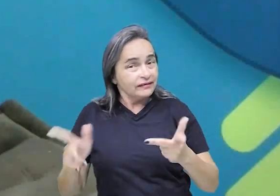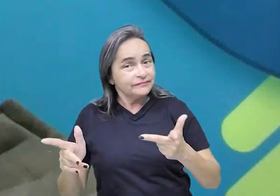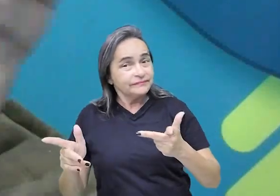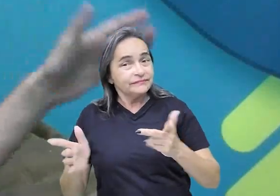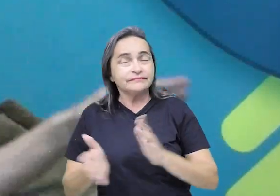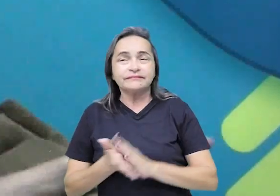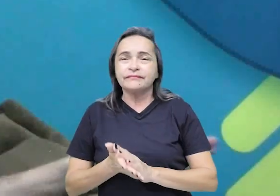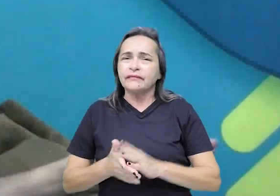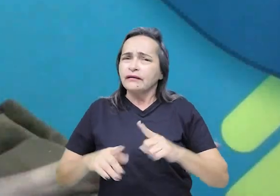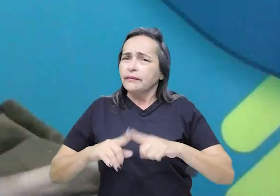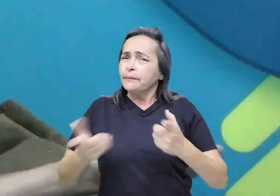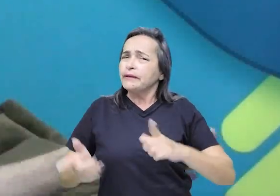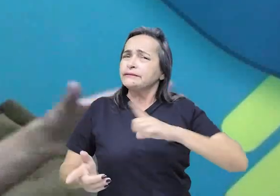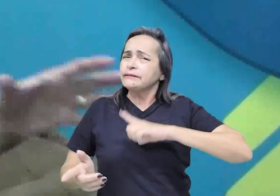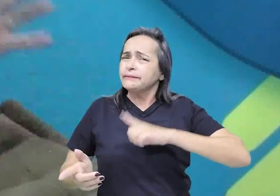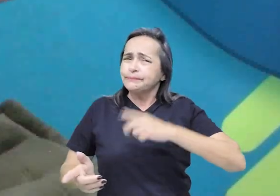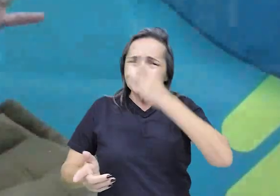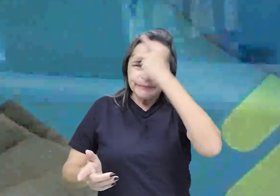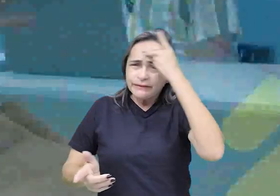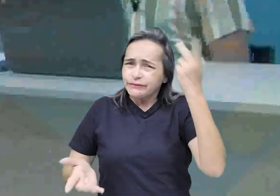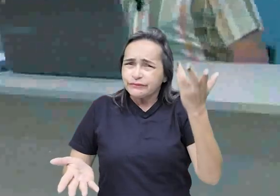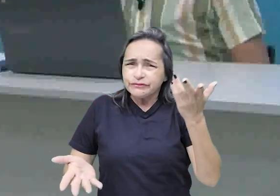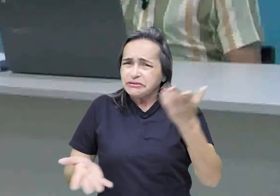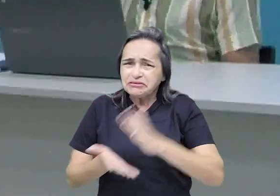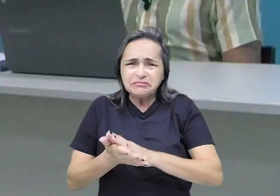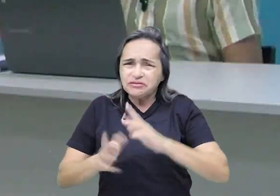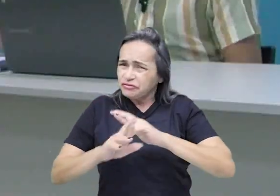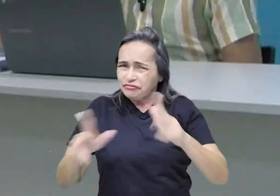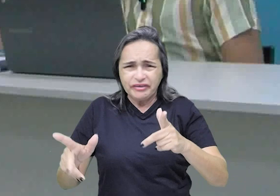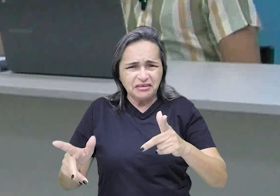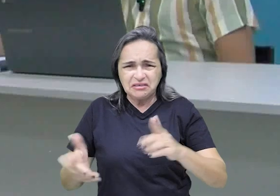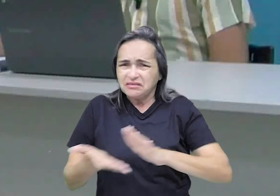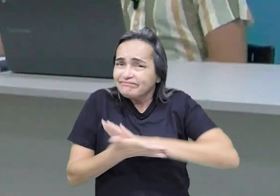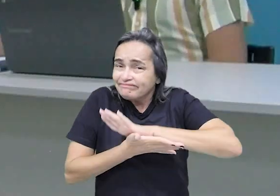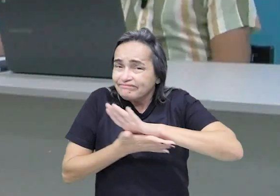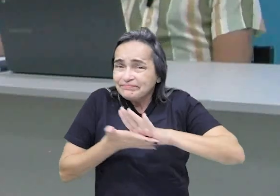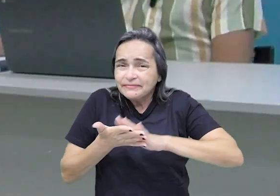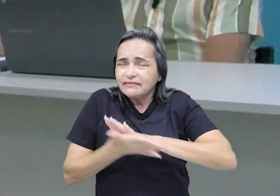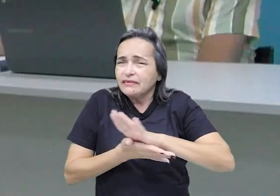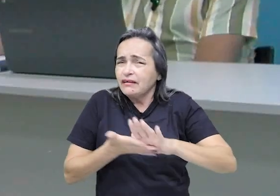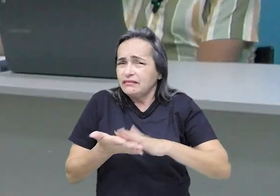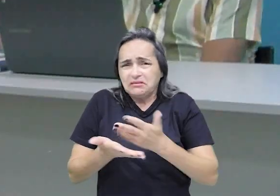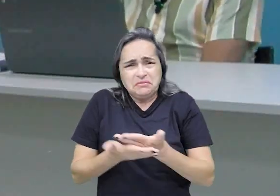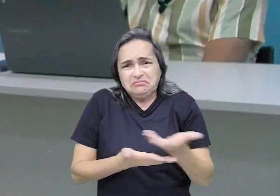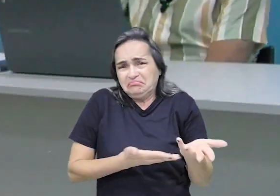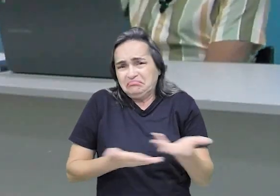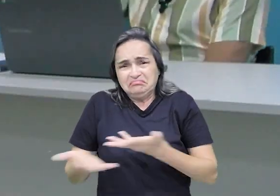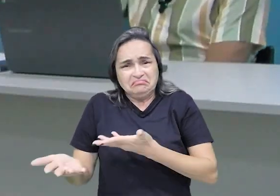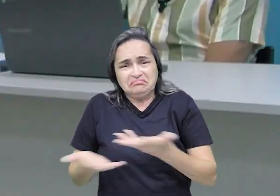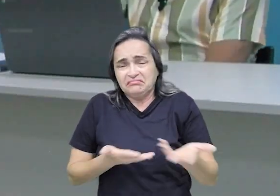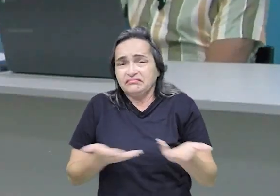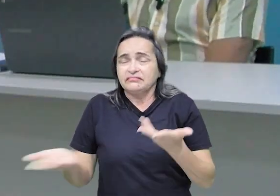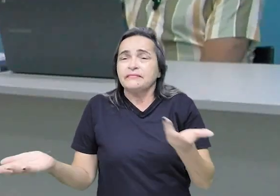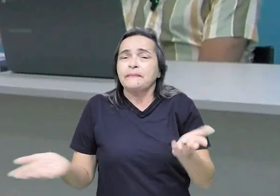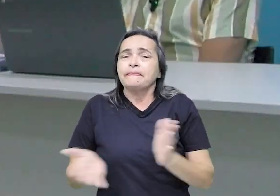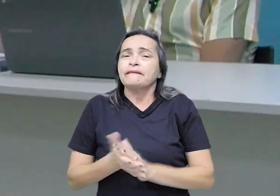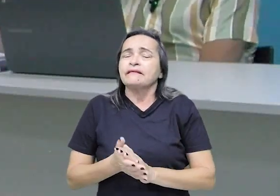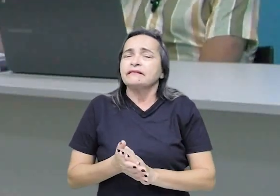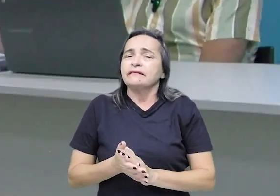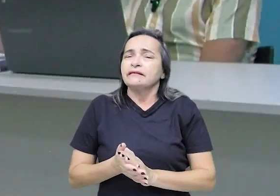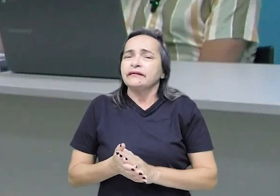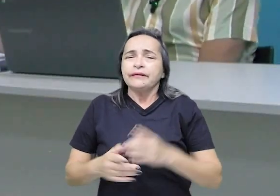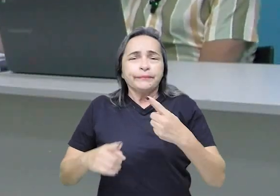que não tem diferença nenhuma, que é uma questão só de mesmo de nomenclatura, porque você sabe que na